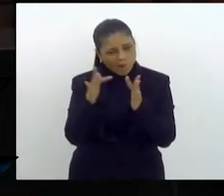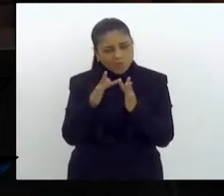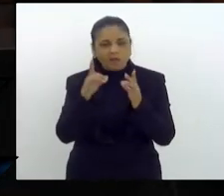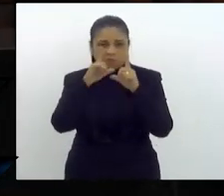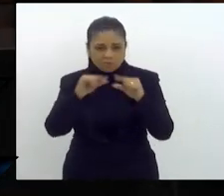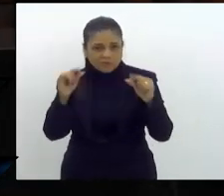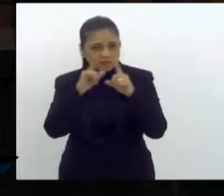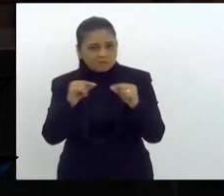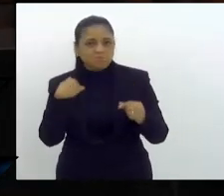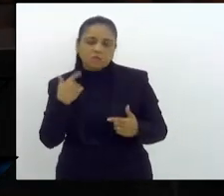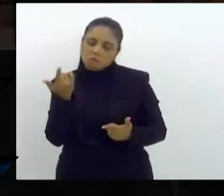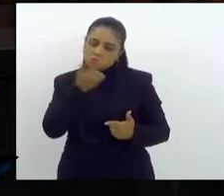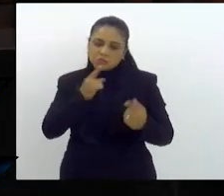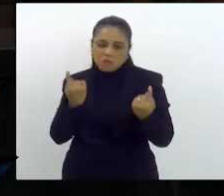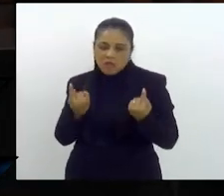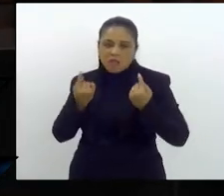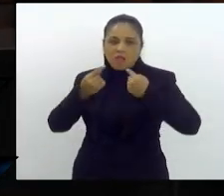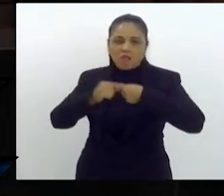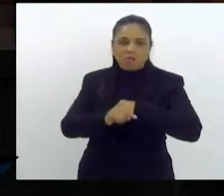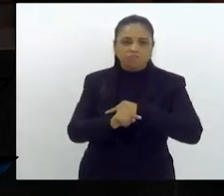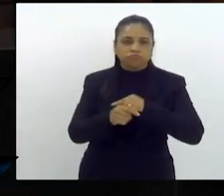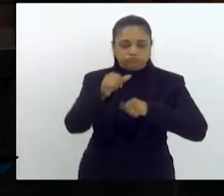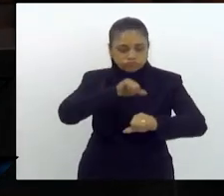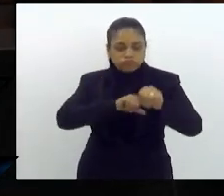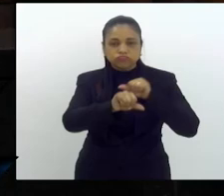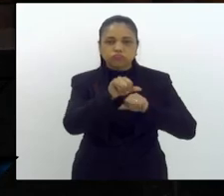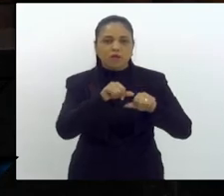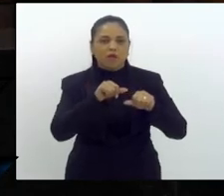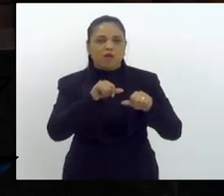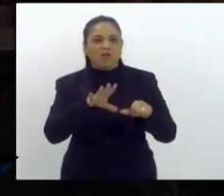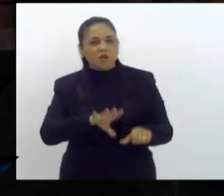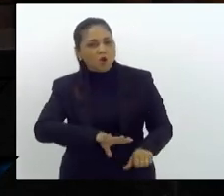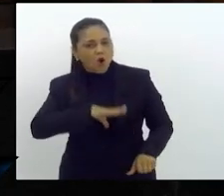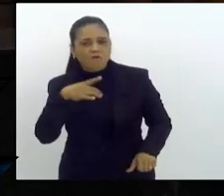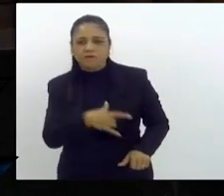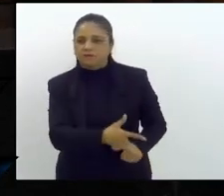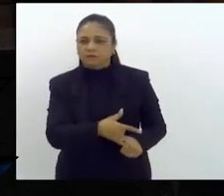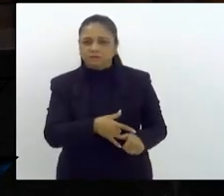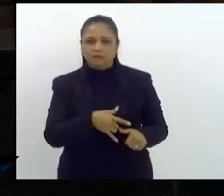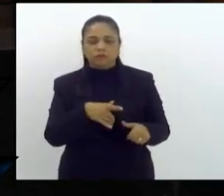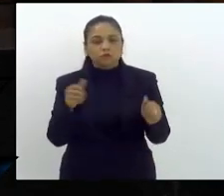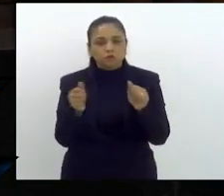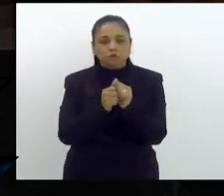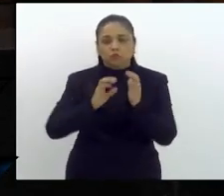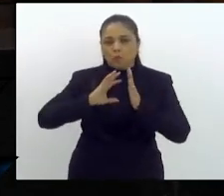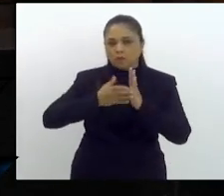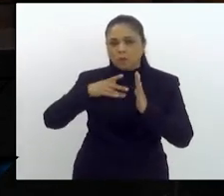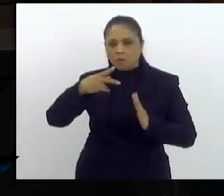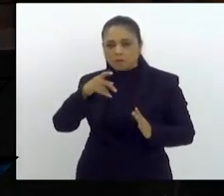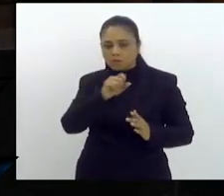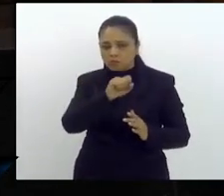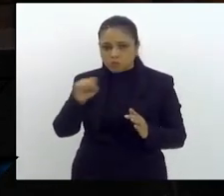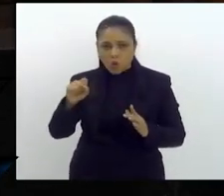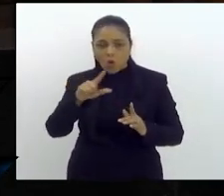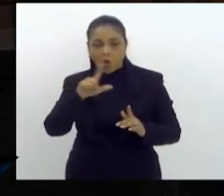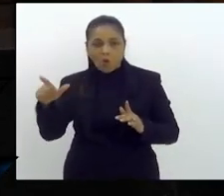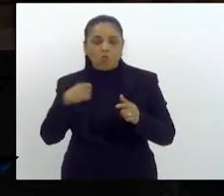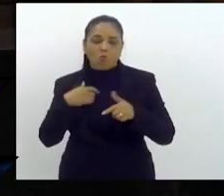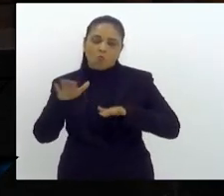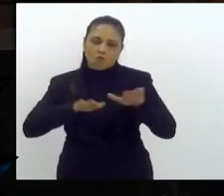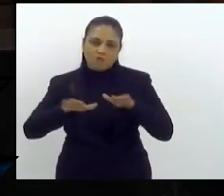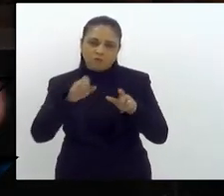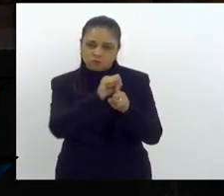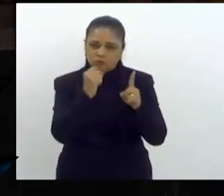para tentar reverter esse tipo de covardia o pessoal junto de vários movimentos sociais conseguiu no período da pandemia